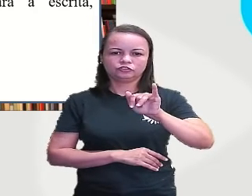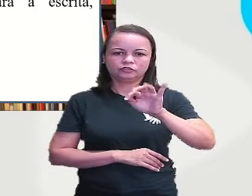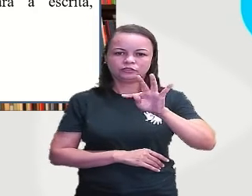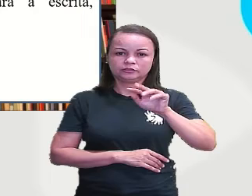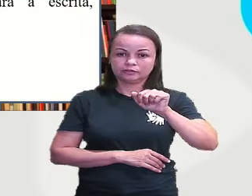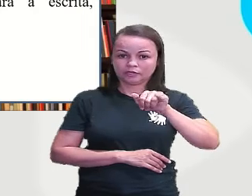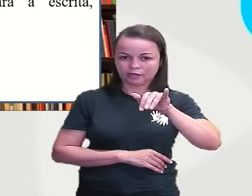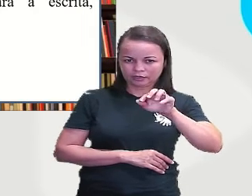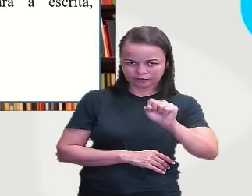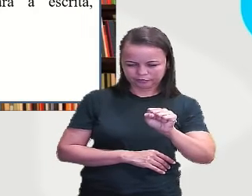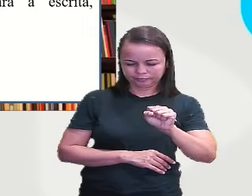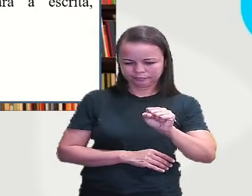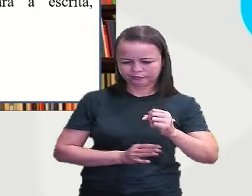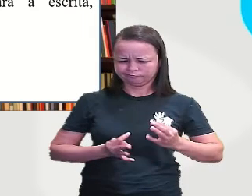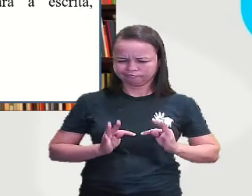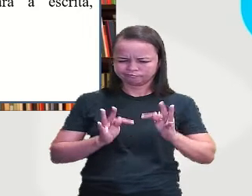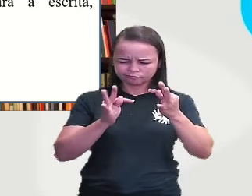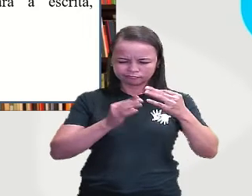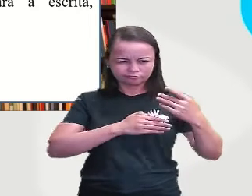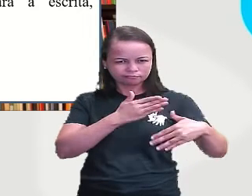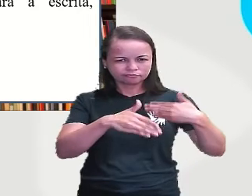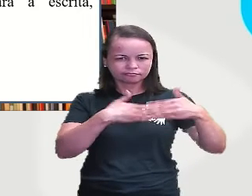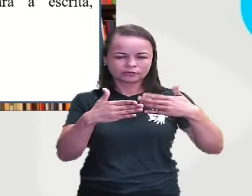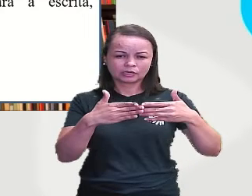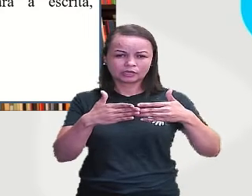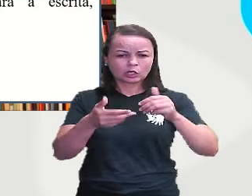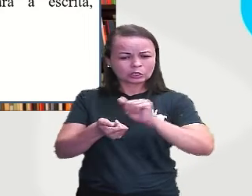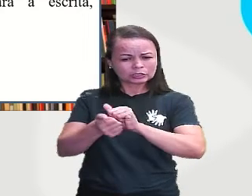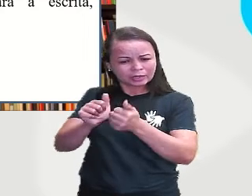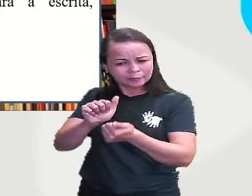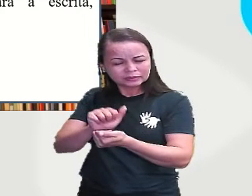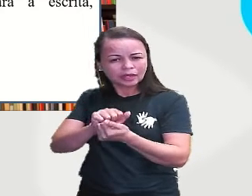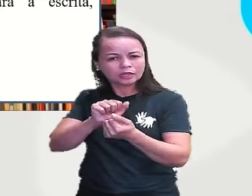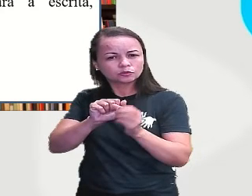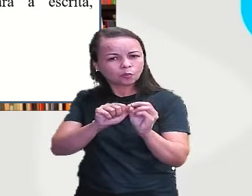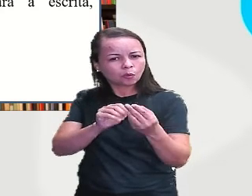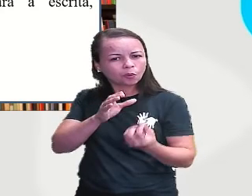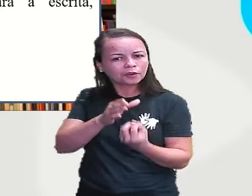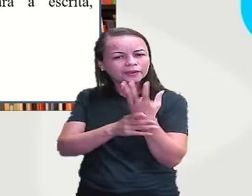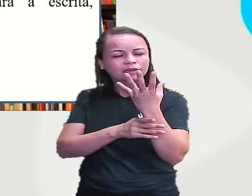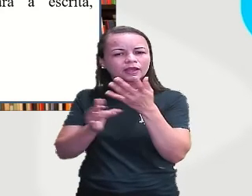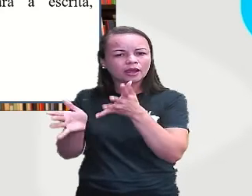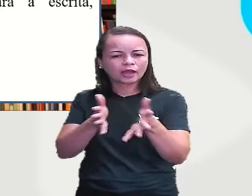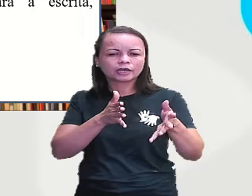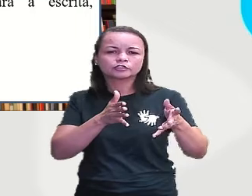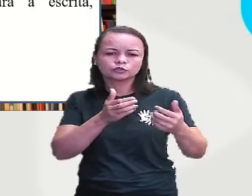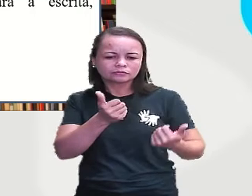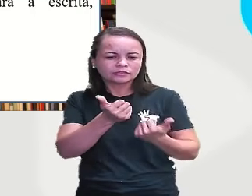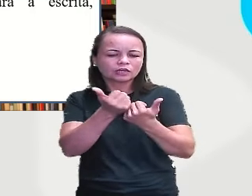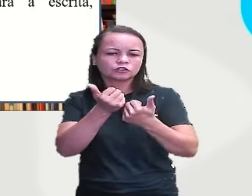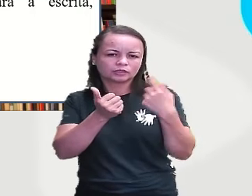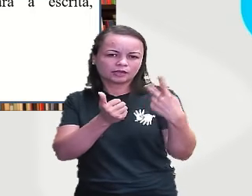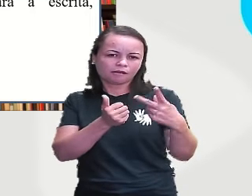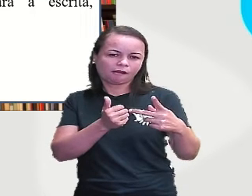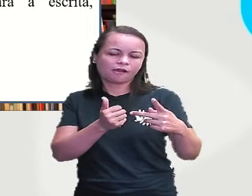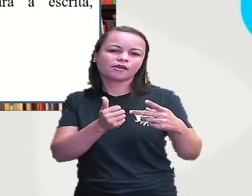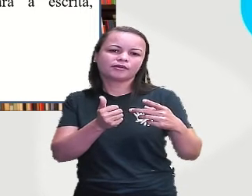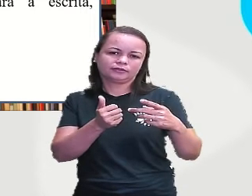tecnológico, novos suportes e gêneros são adaptados ou criados no intuito de dar suporte a essas